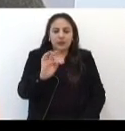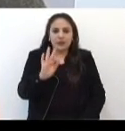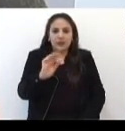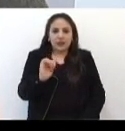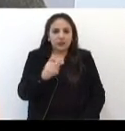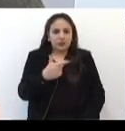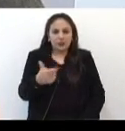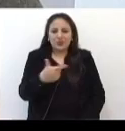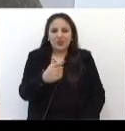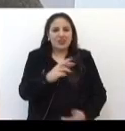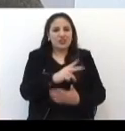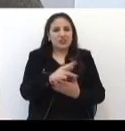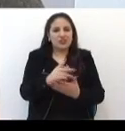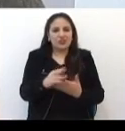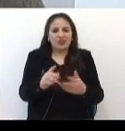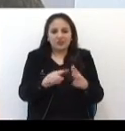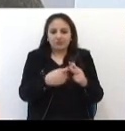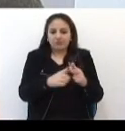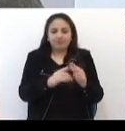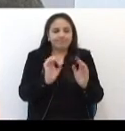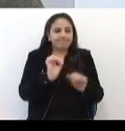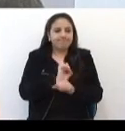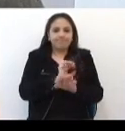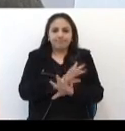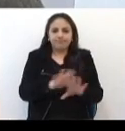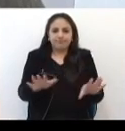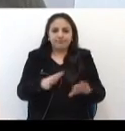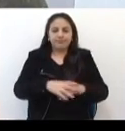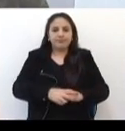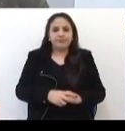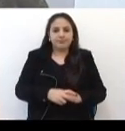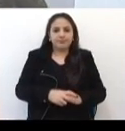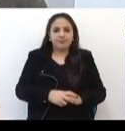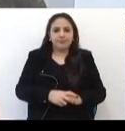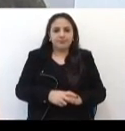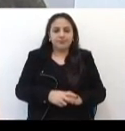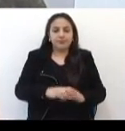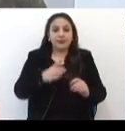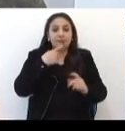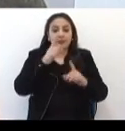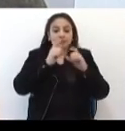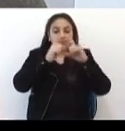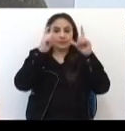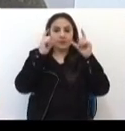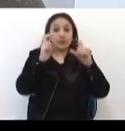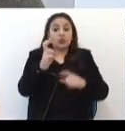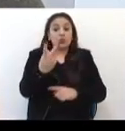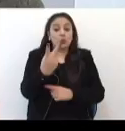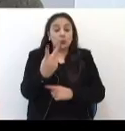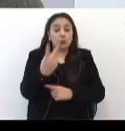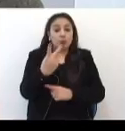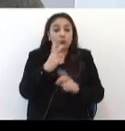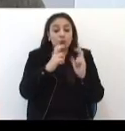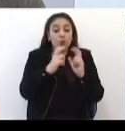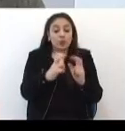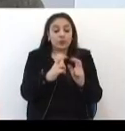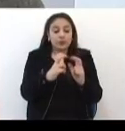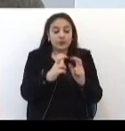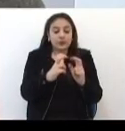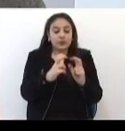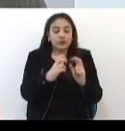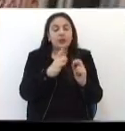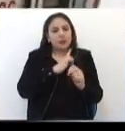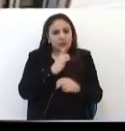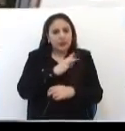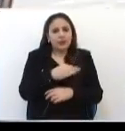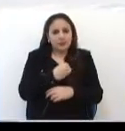já não tem várias peças mais, então esse não anda mais, né? Alertou nós a 2 ônibus que